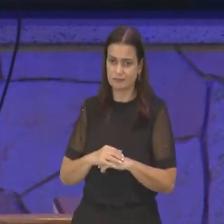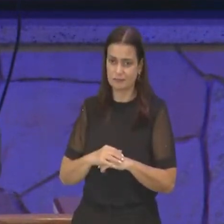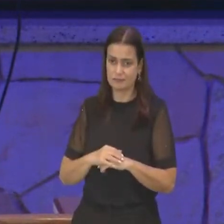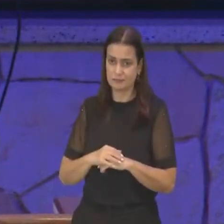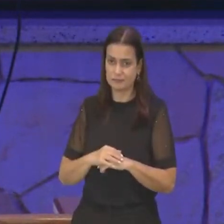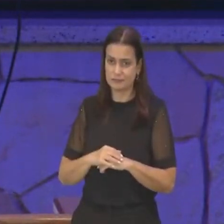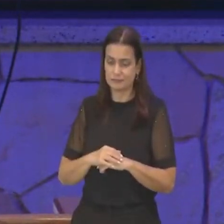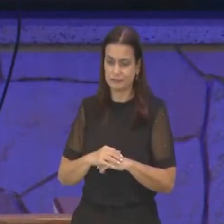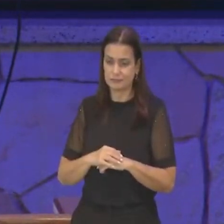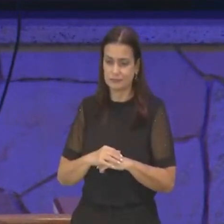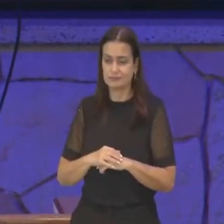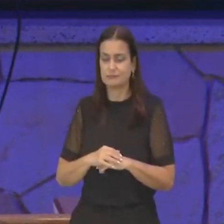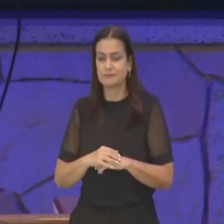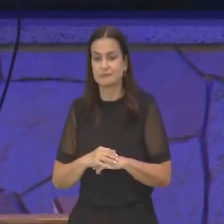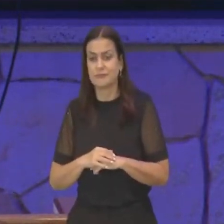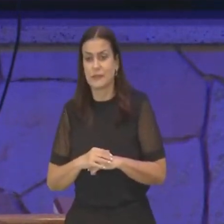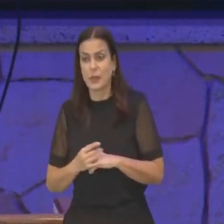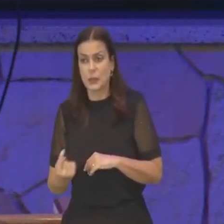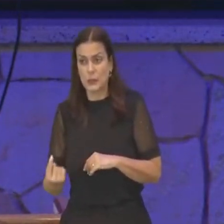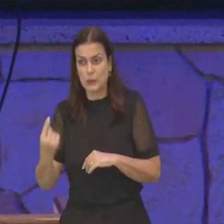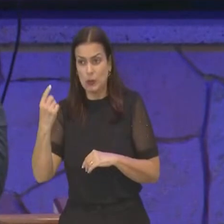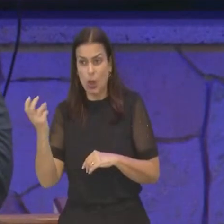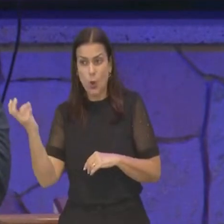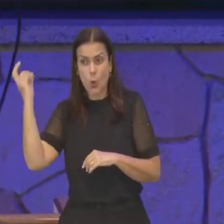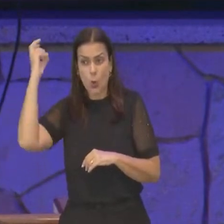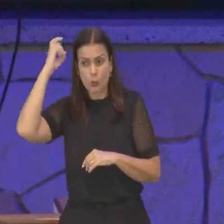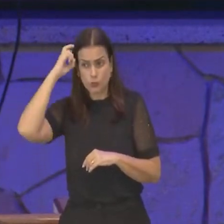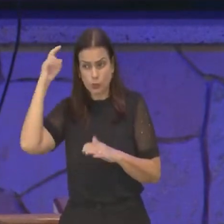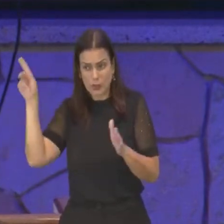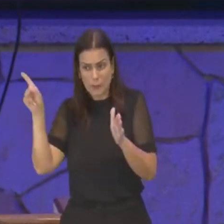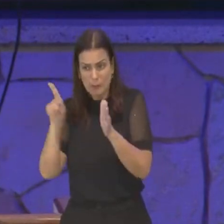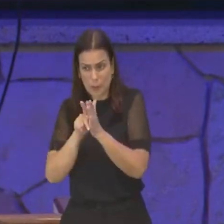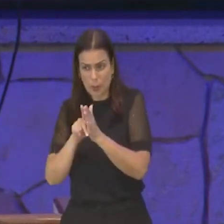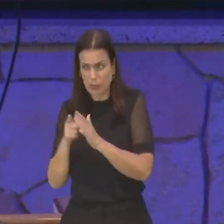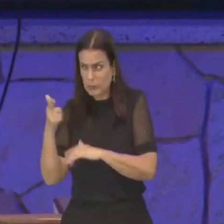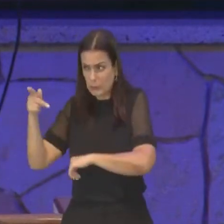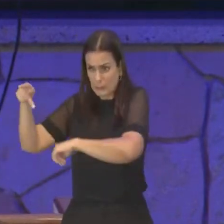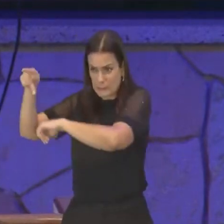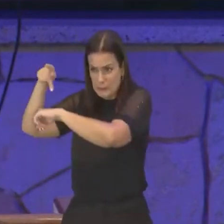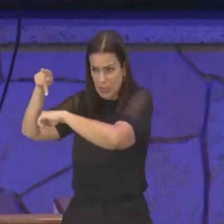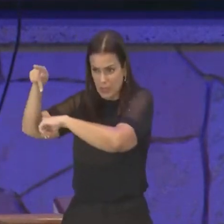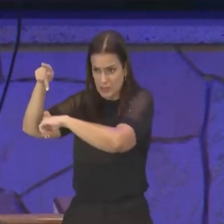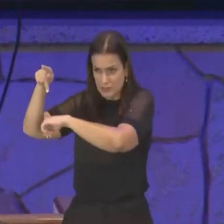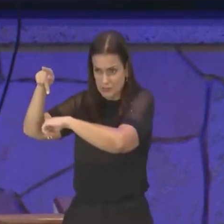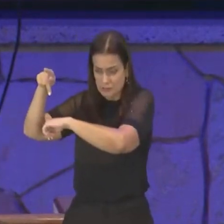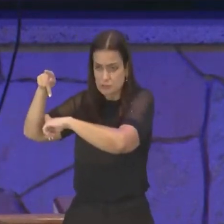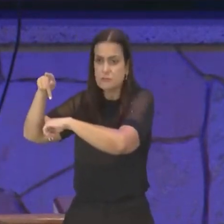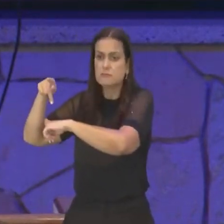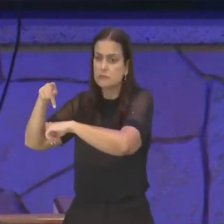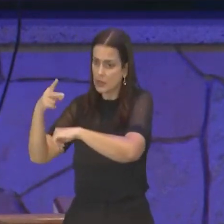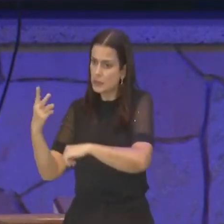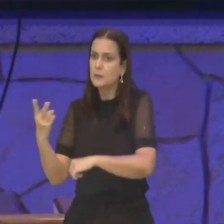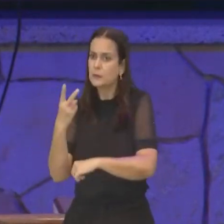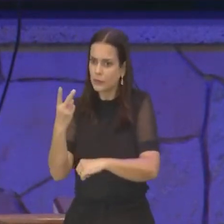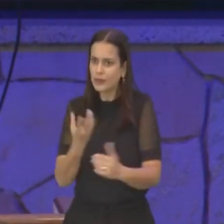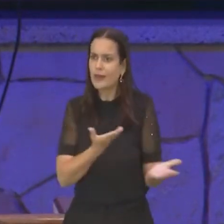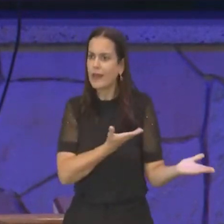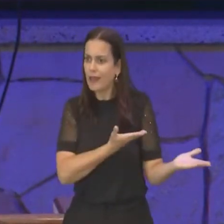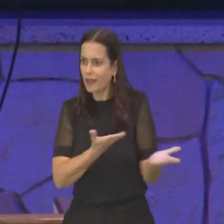Nos dias de Cristo, aquela cultura do Oriente, eles davam grande valor à